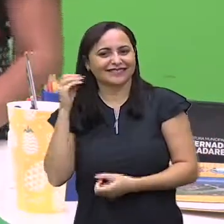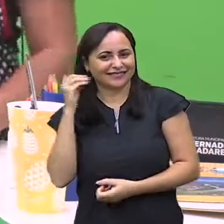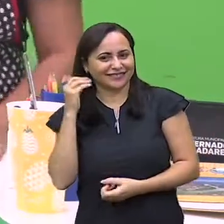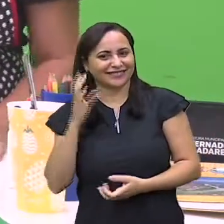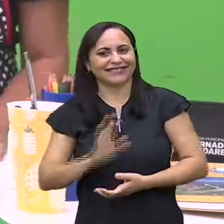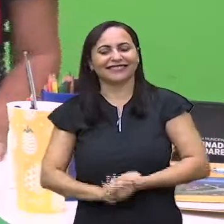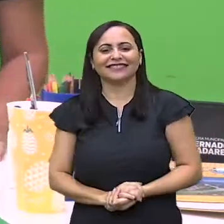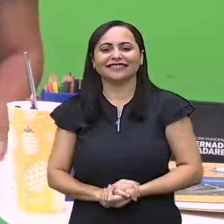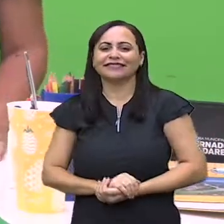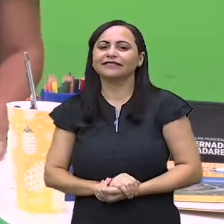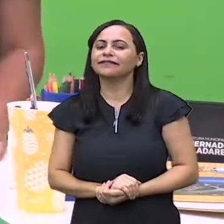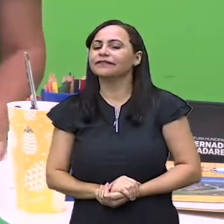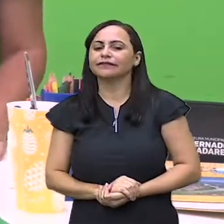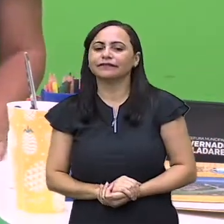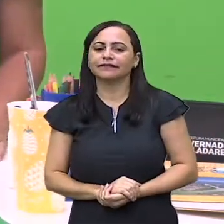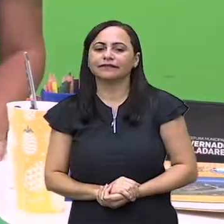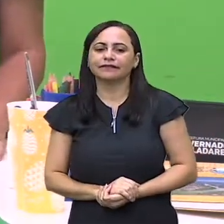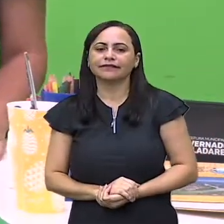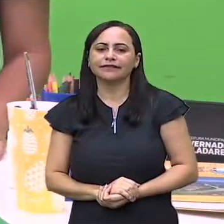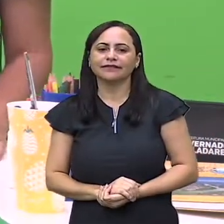Vamos de novo. Ai, meu Deus.